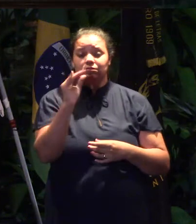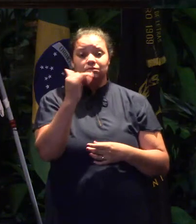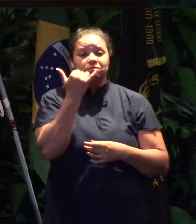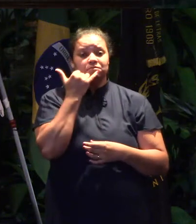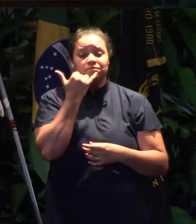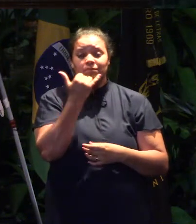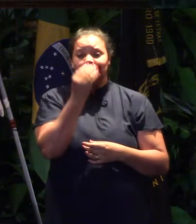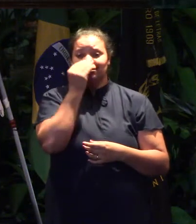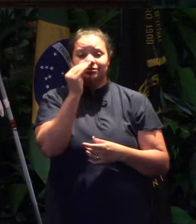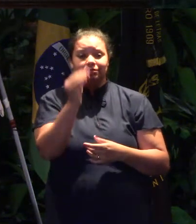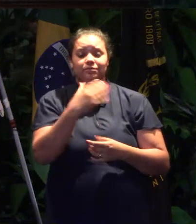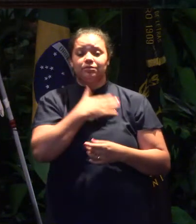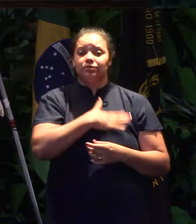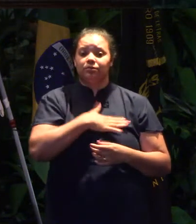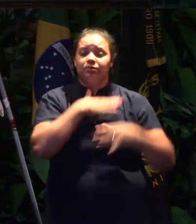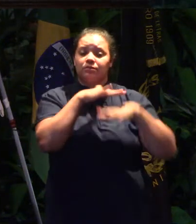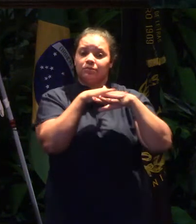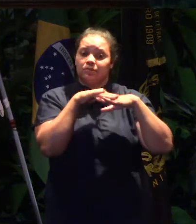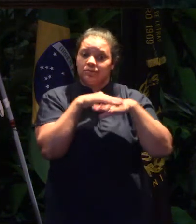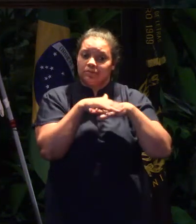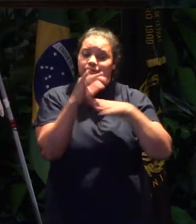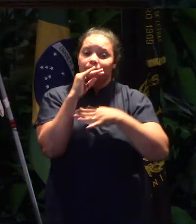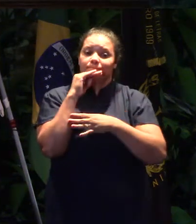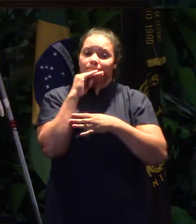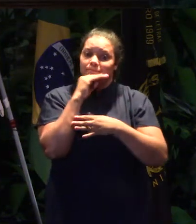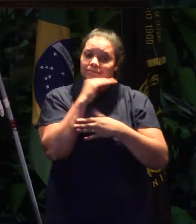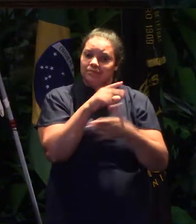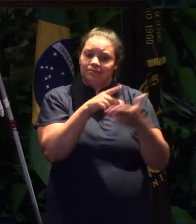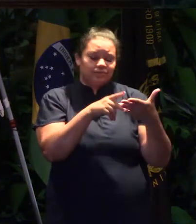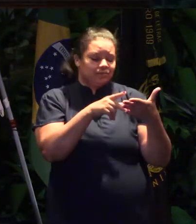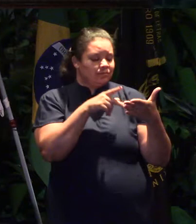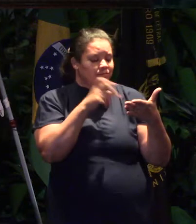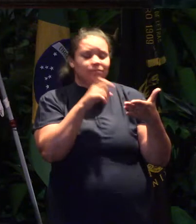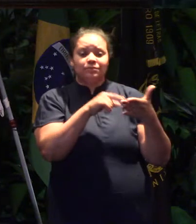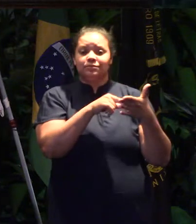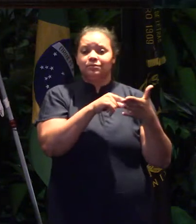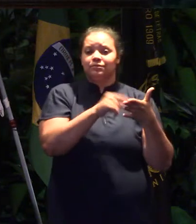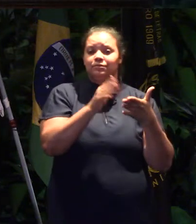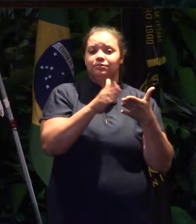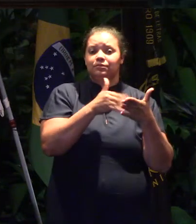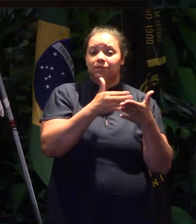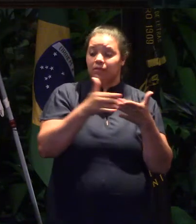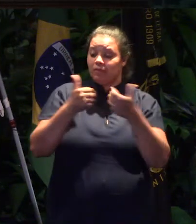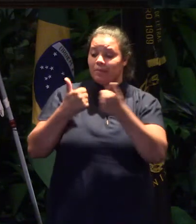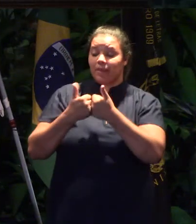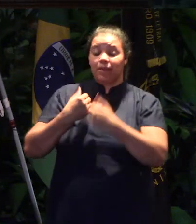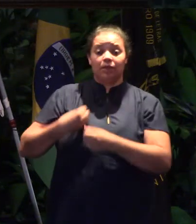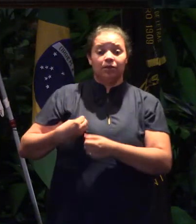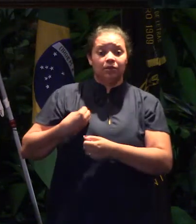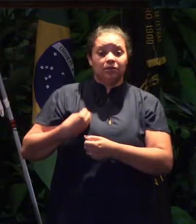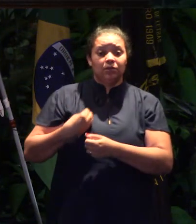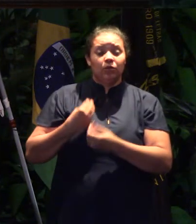um convite para poder perceber esses detalhes, né, que o Flávio está colocando